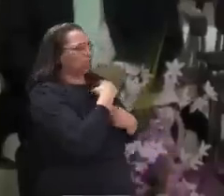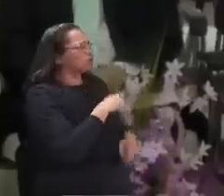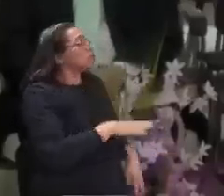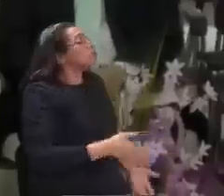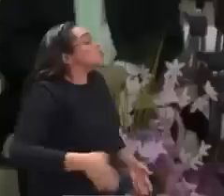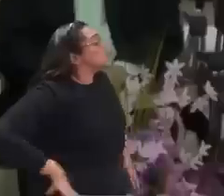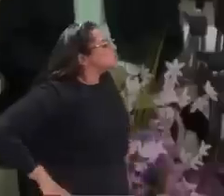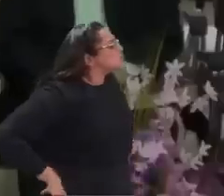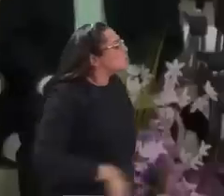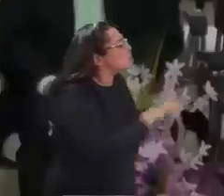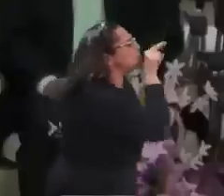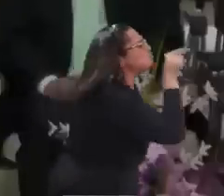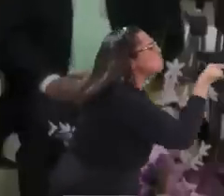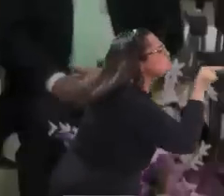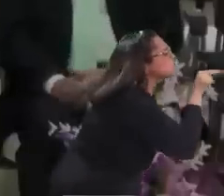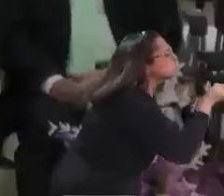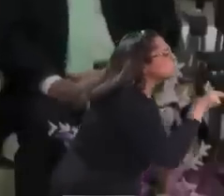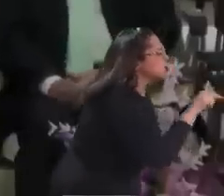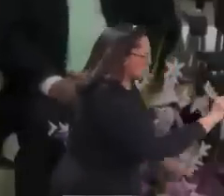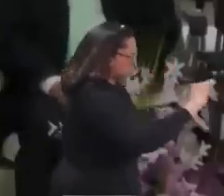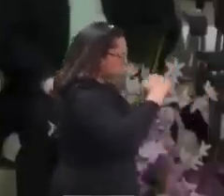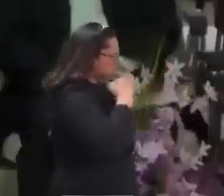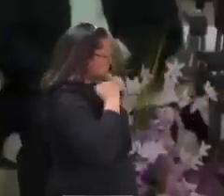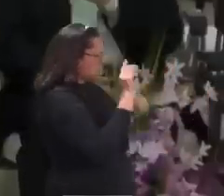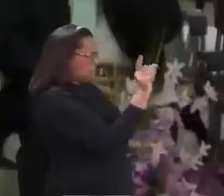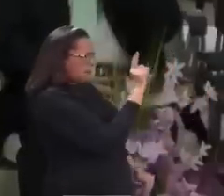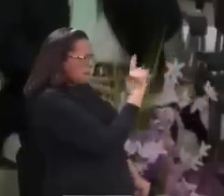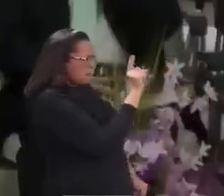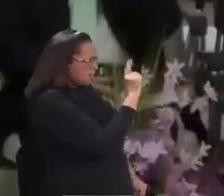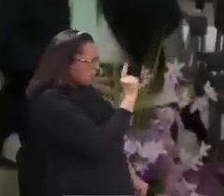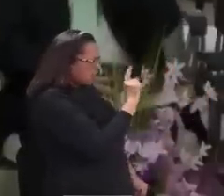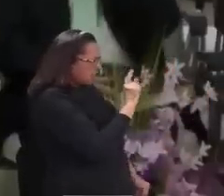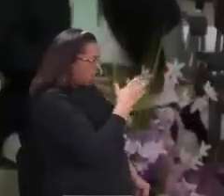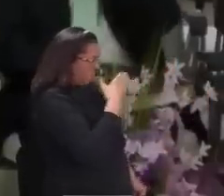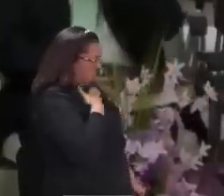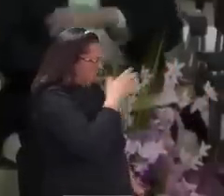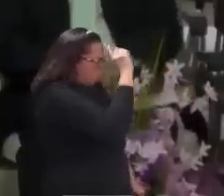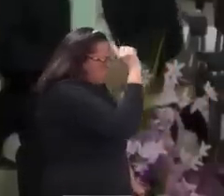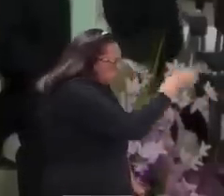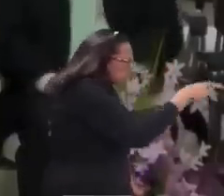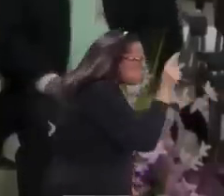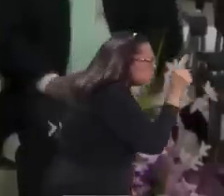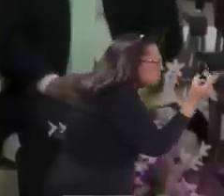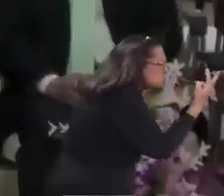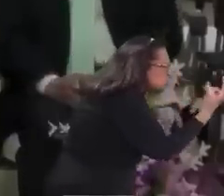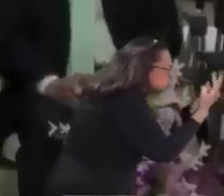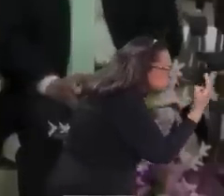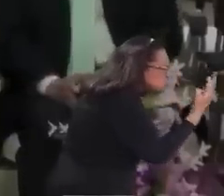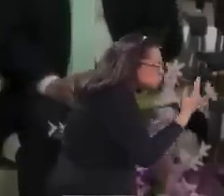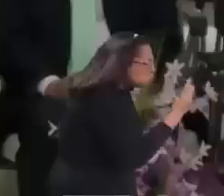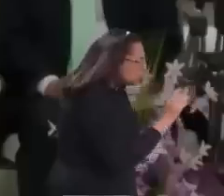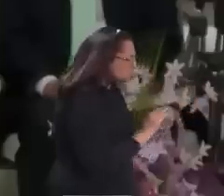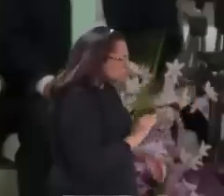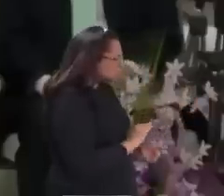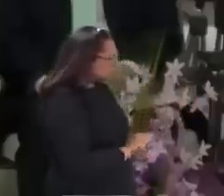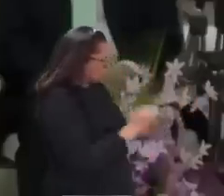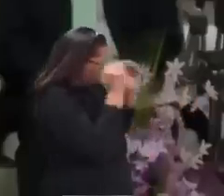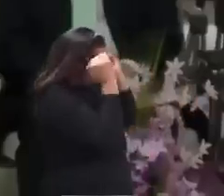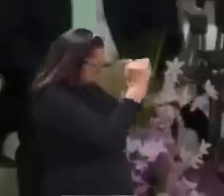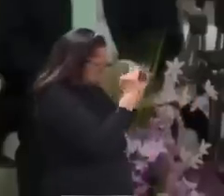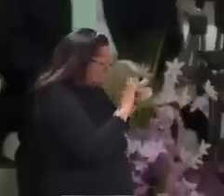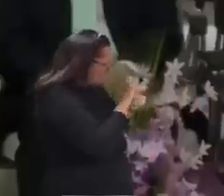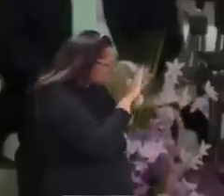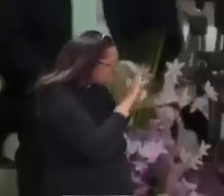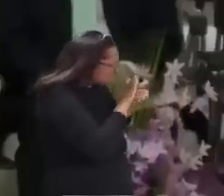me desobedecendo, não estão cumprindo a minha ordem. Elas corriam nenhum risco, a própria vida